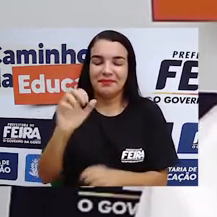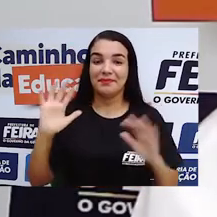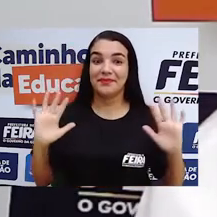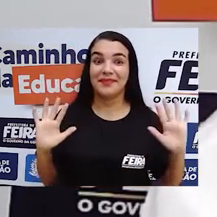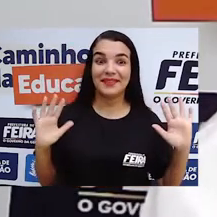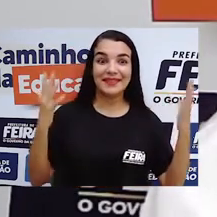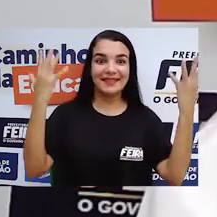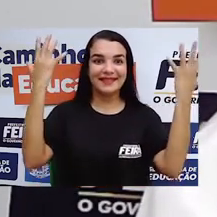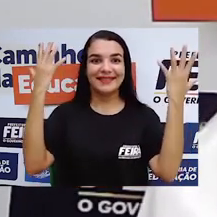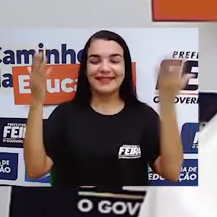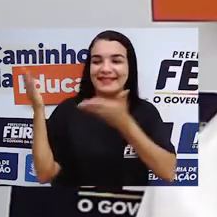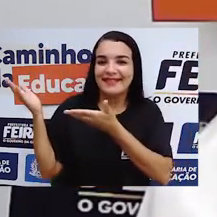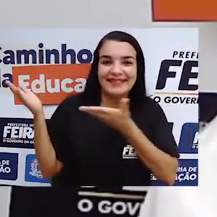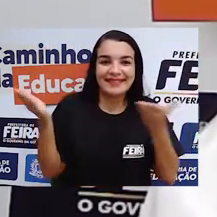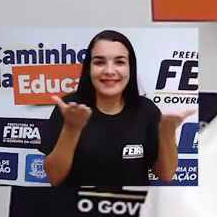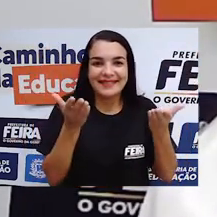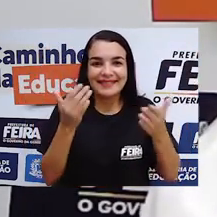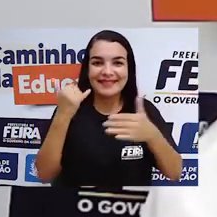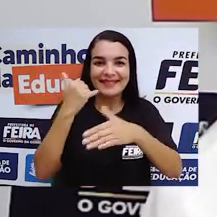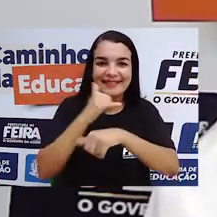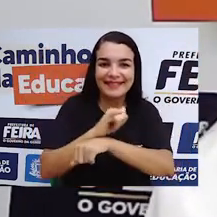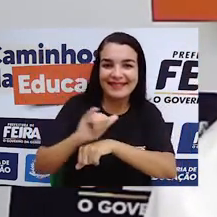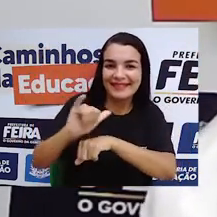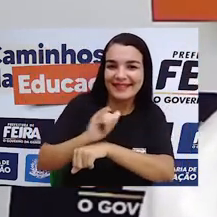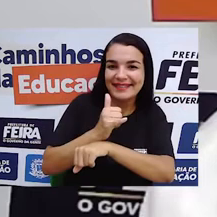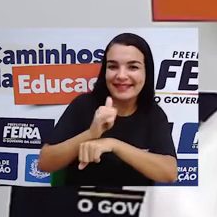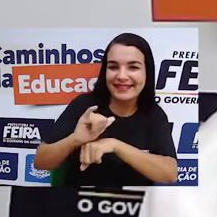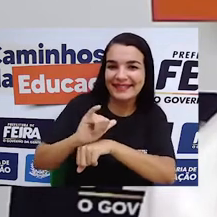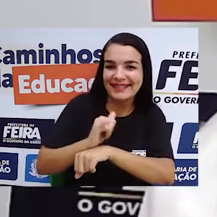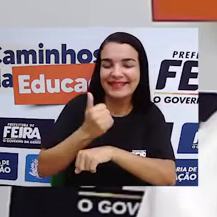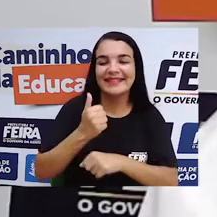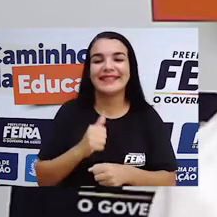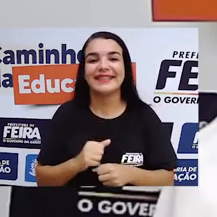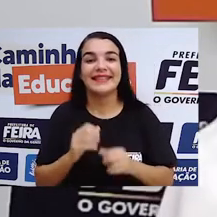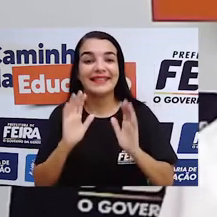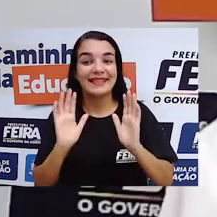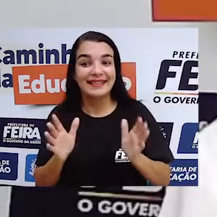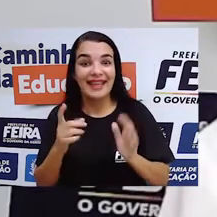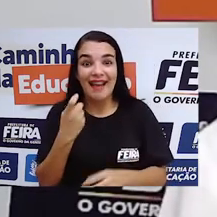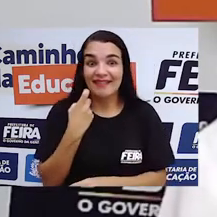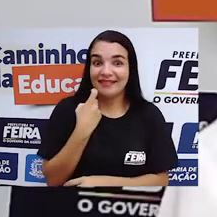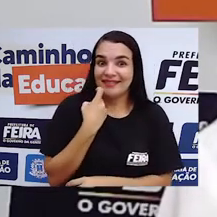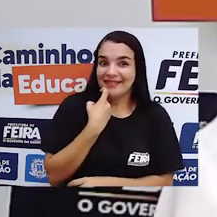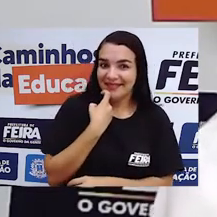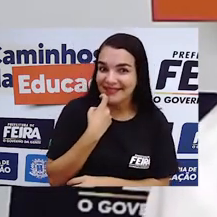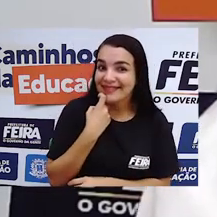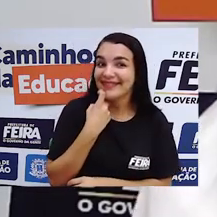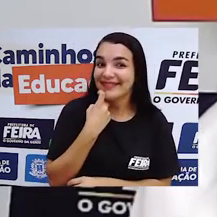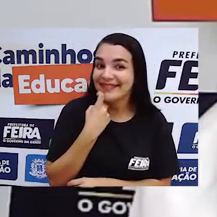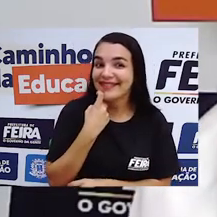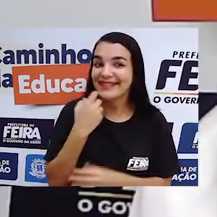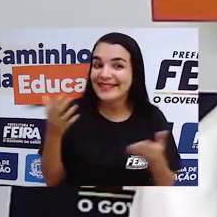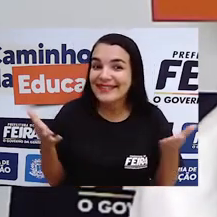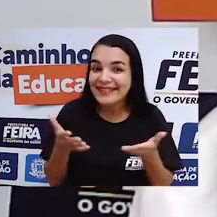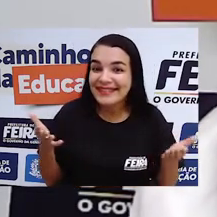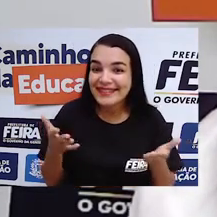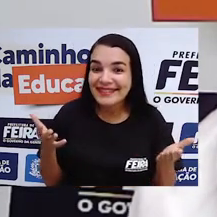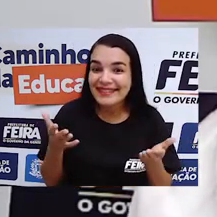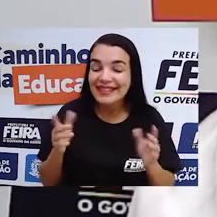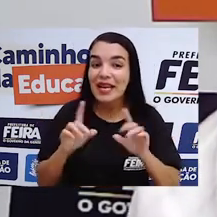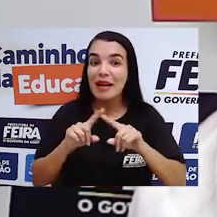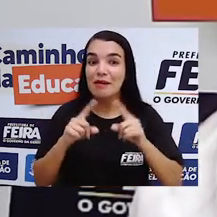enorme alegria que a gente recebe vocês aqui mais uma vez no nosso canal, sexta-feira, né? Sexta-feira,